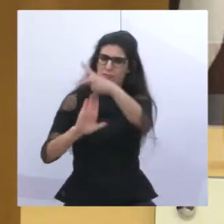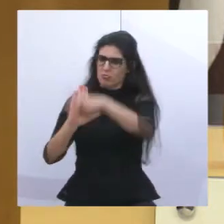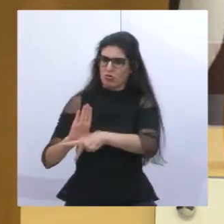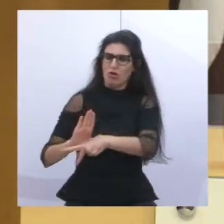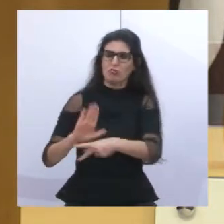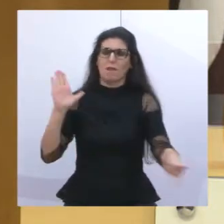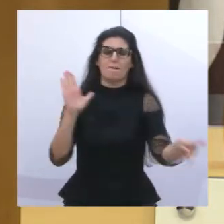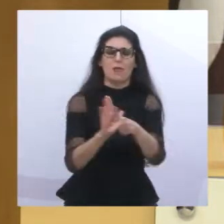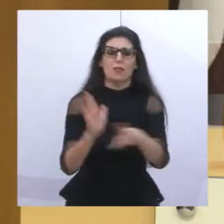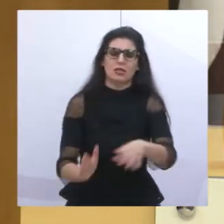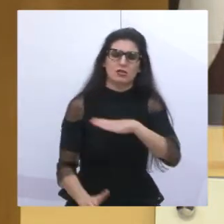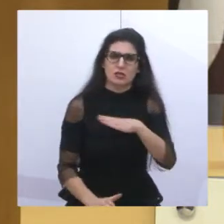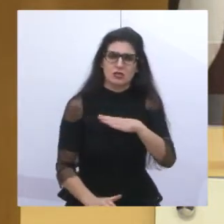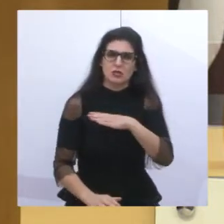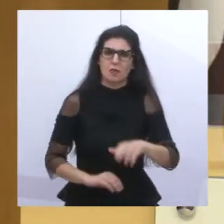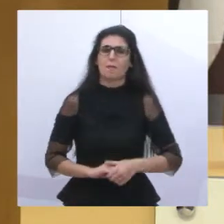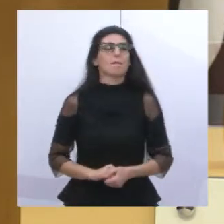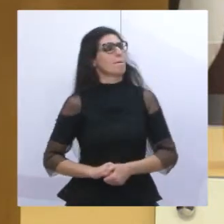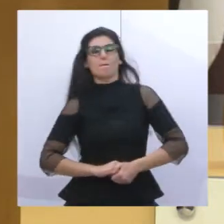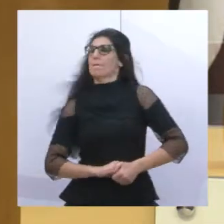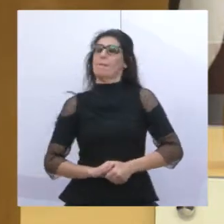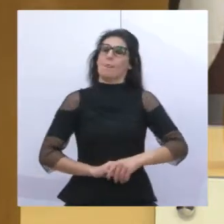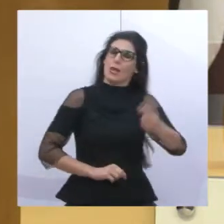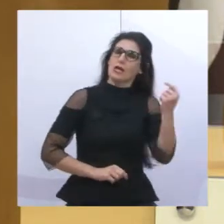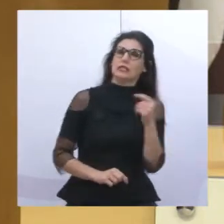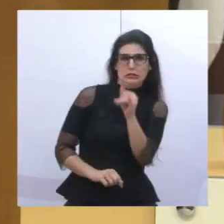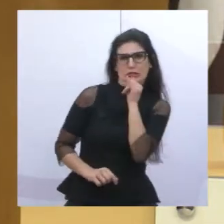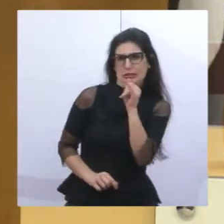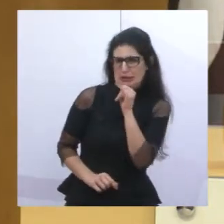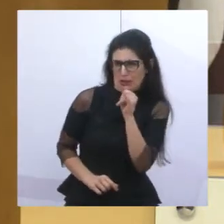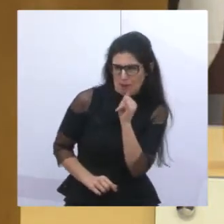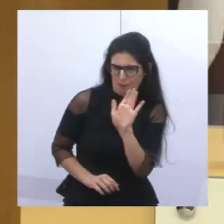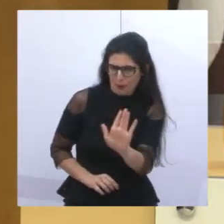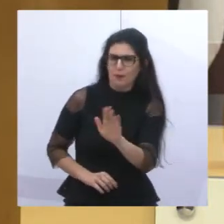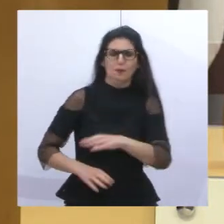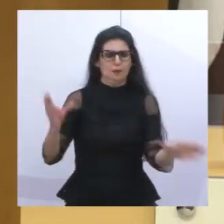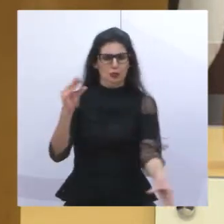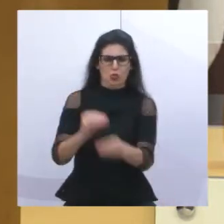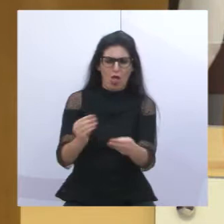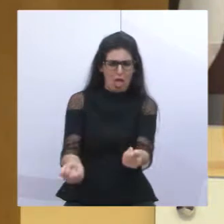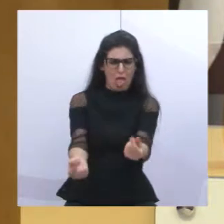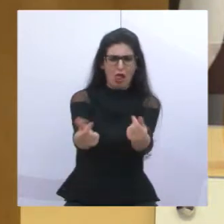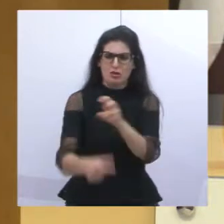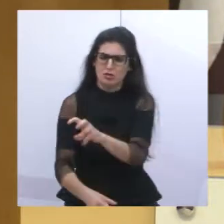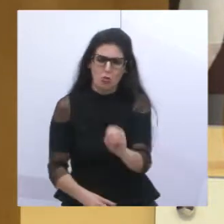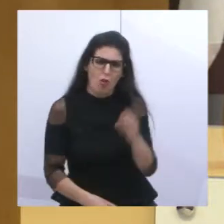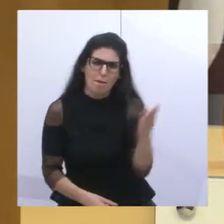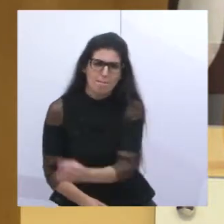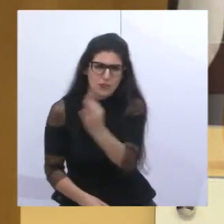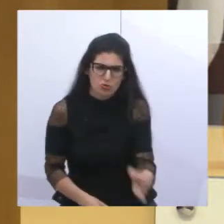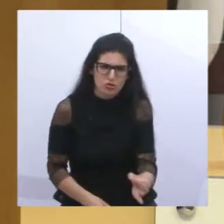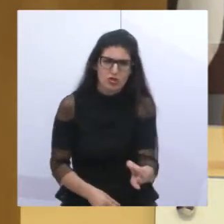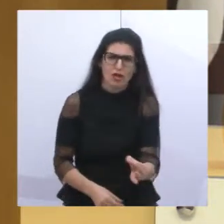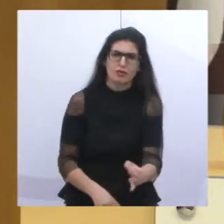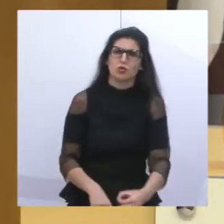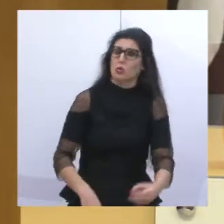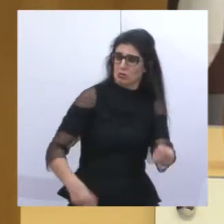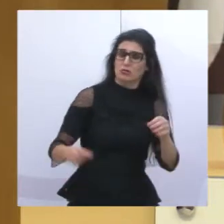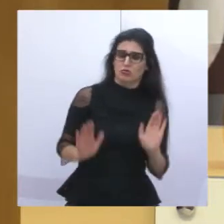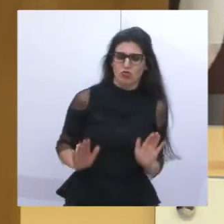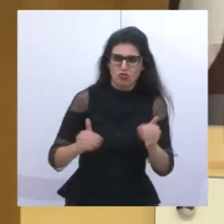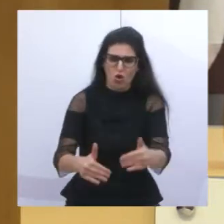a gente destinasse esse 50% que tem que ser para a